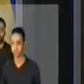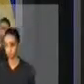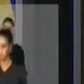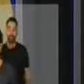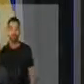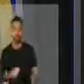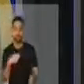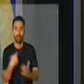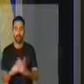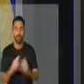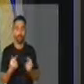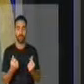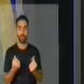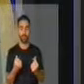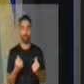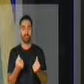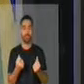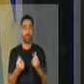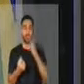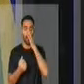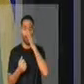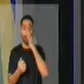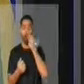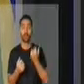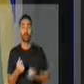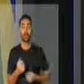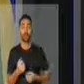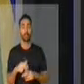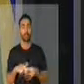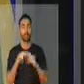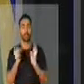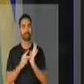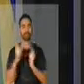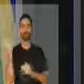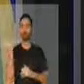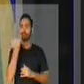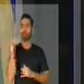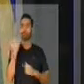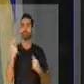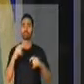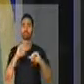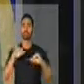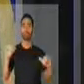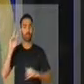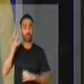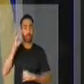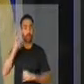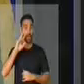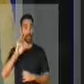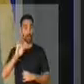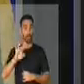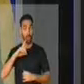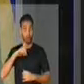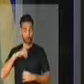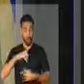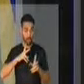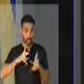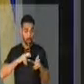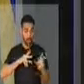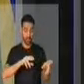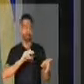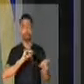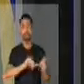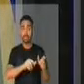inerentes a esse tipo de procedimento. É importante que nós lembremos, só existe câncer com